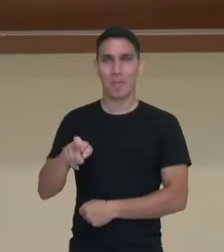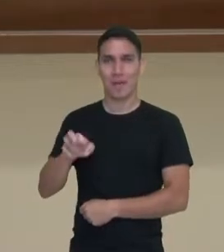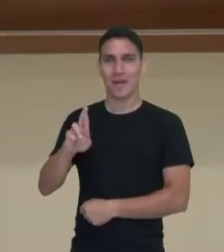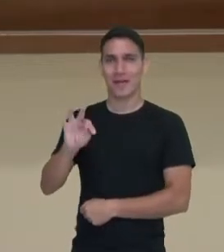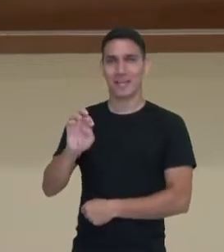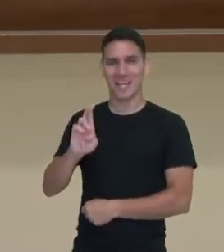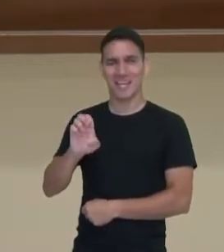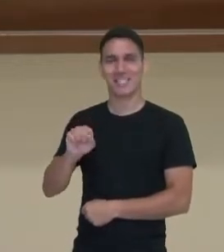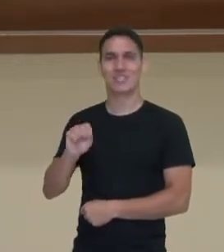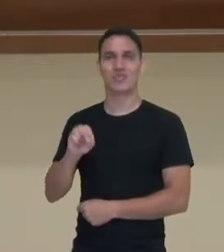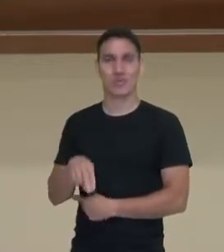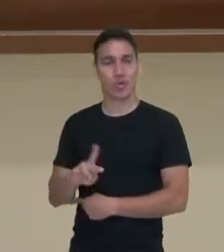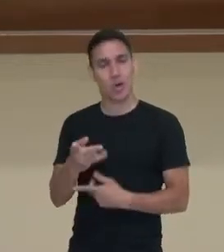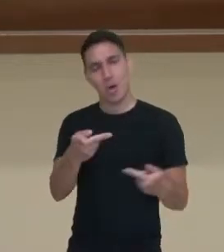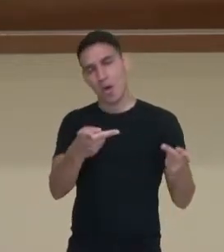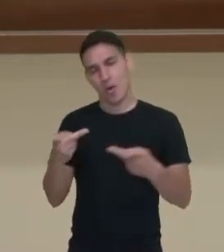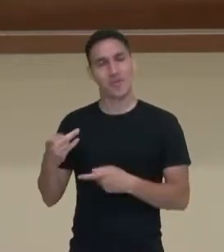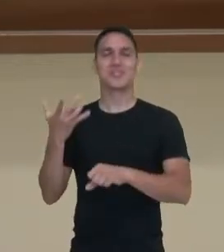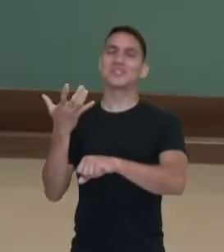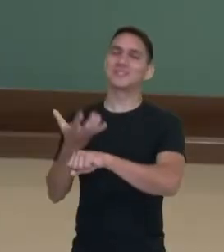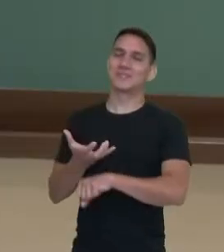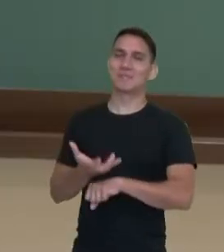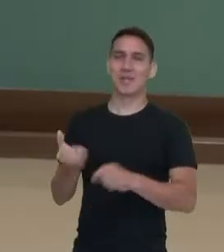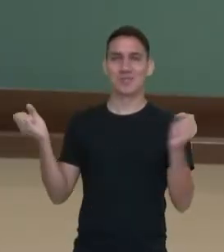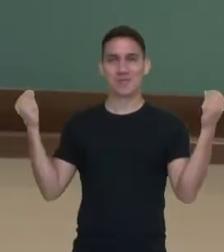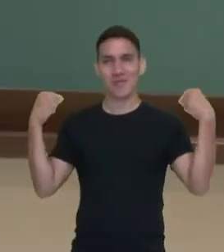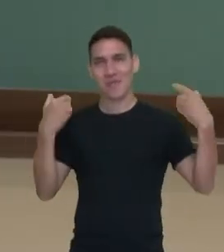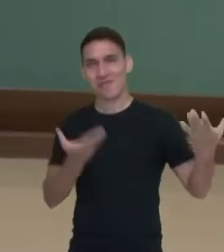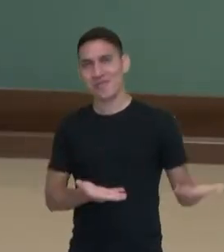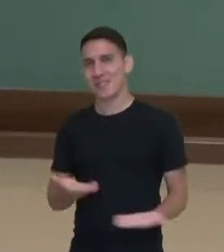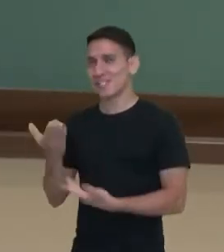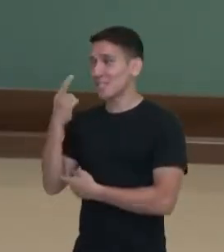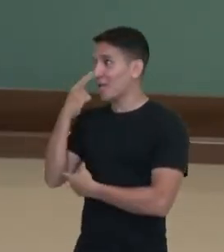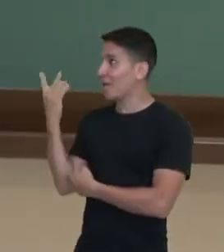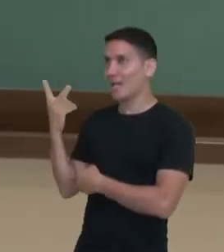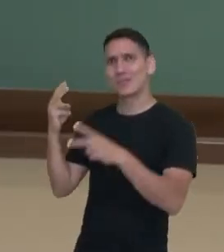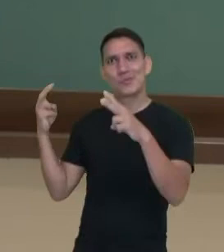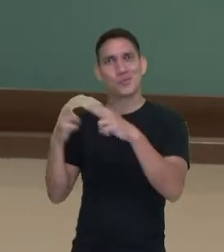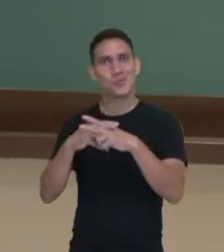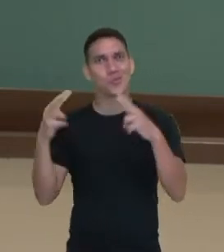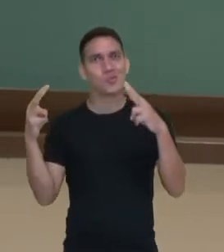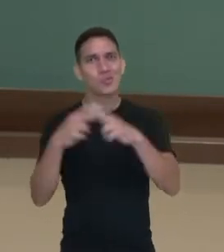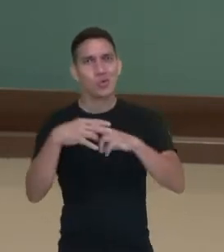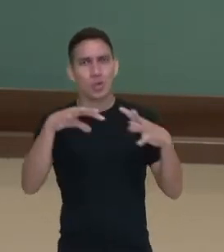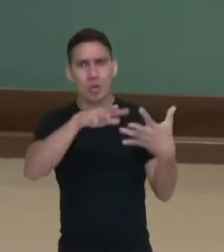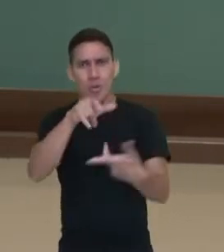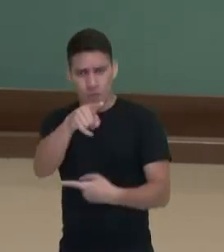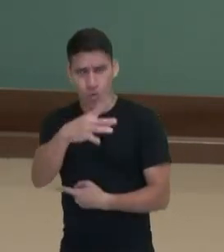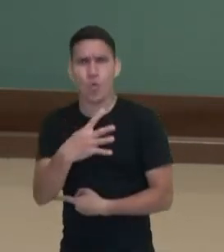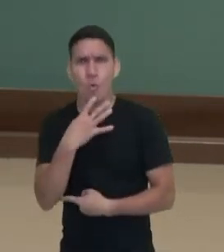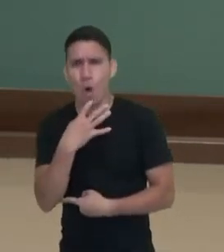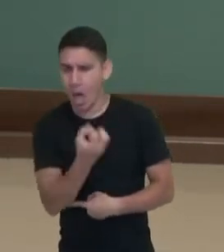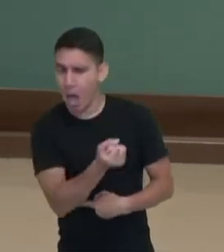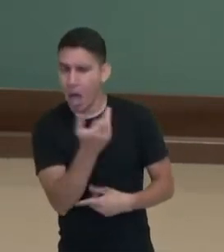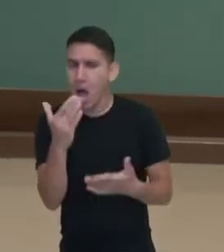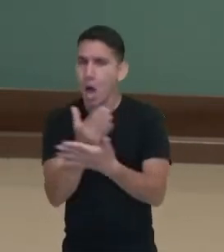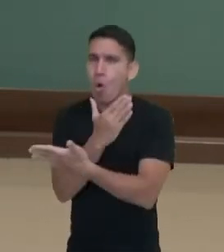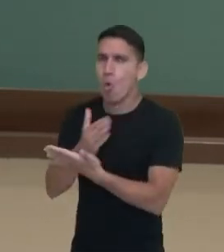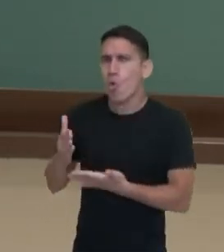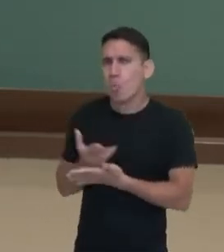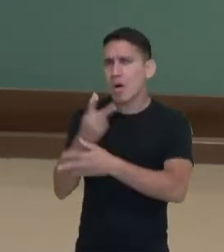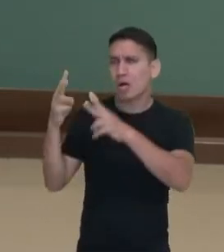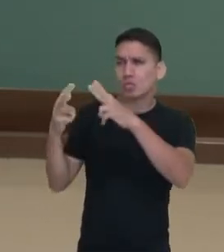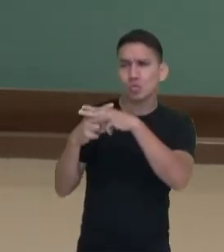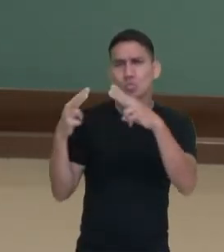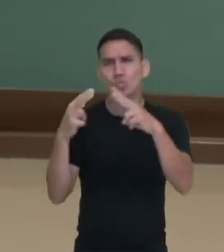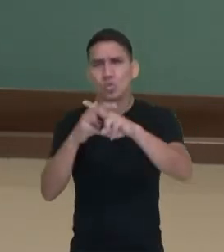Física. Te convido, vem comigo! Lutas do mundo! E aí, você conhece alguma luta aí diferente,